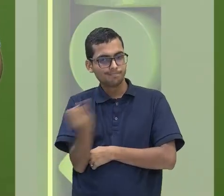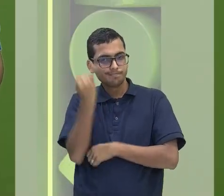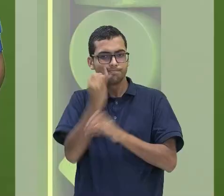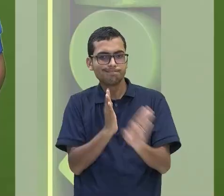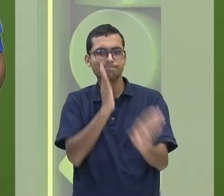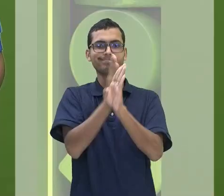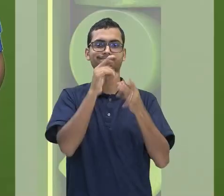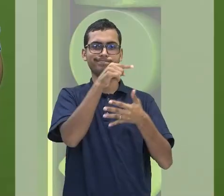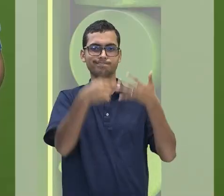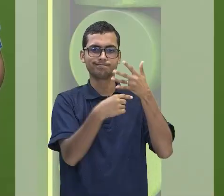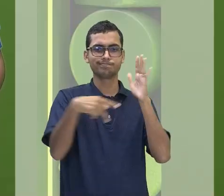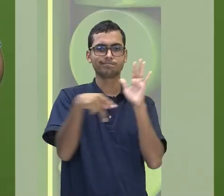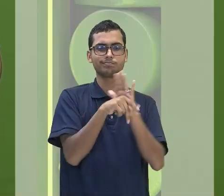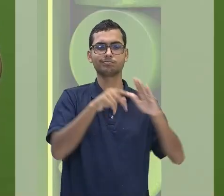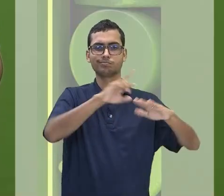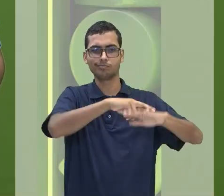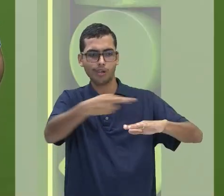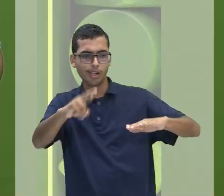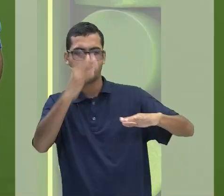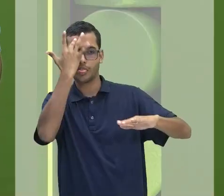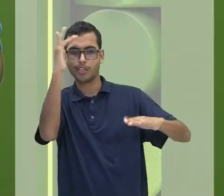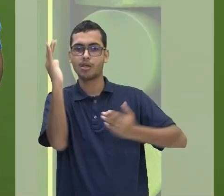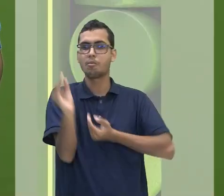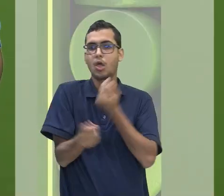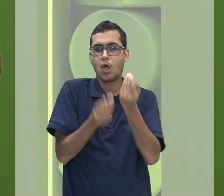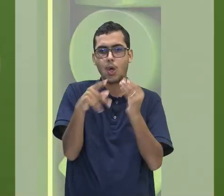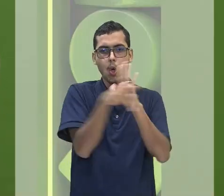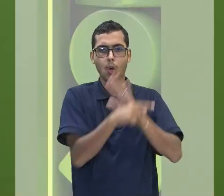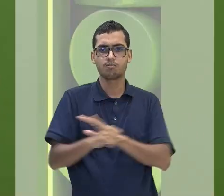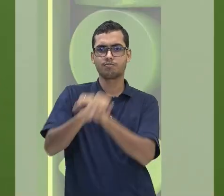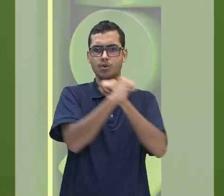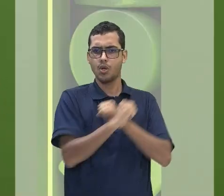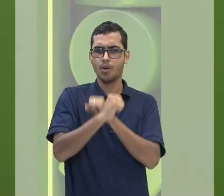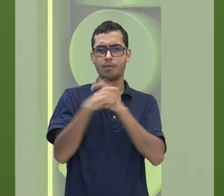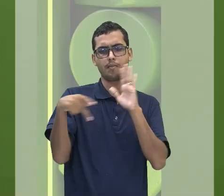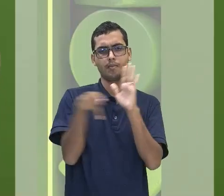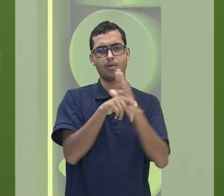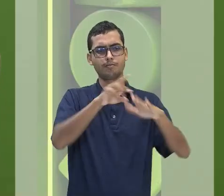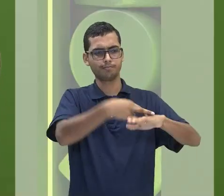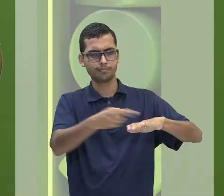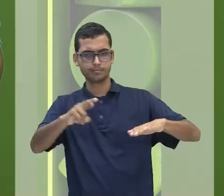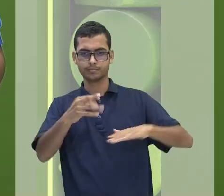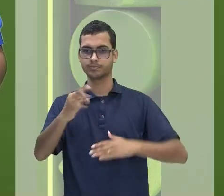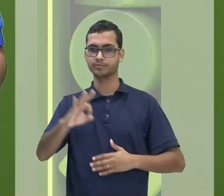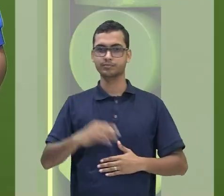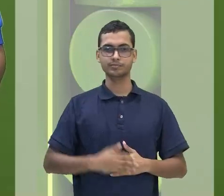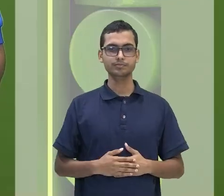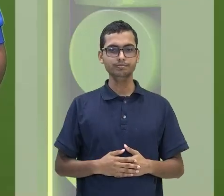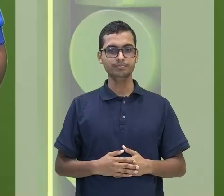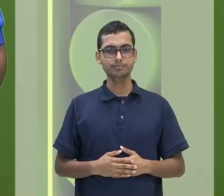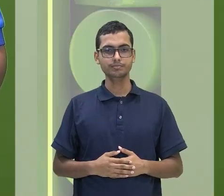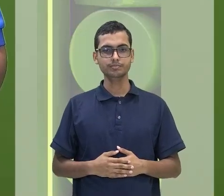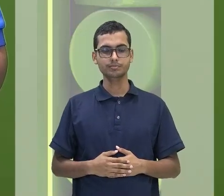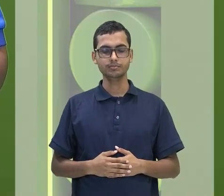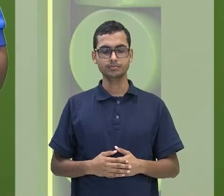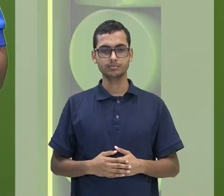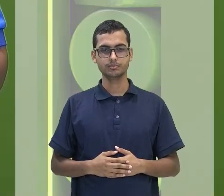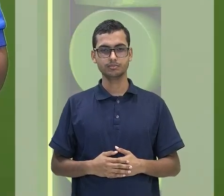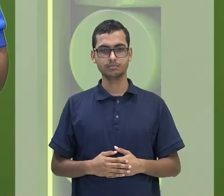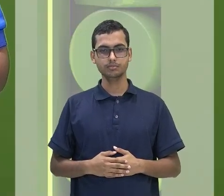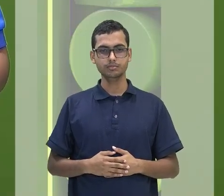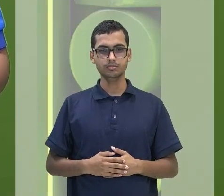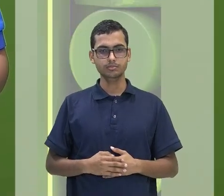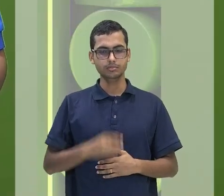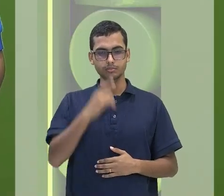as propriedades radioativas, então ela não sabia ainda como se proteger dessa radiação. Bom, e apesar de todas